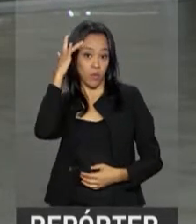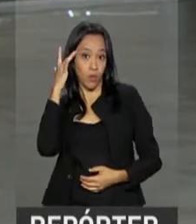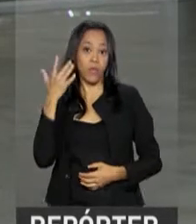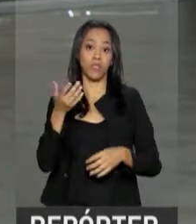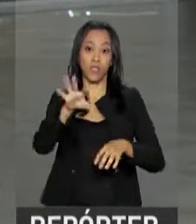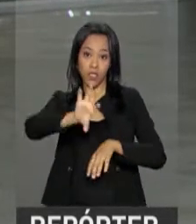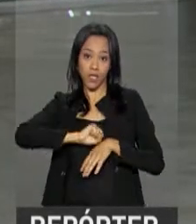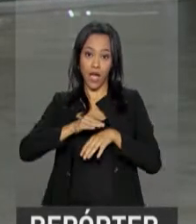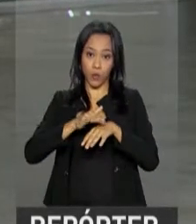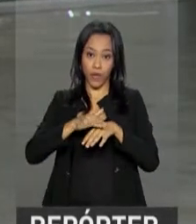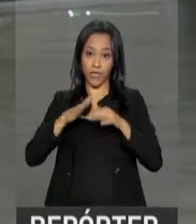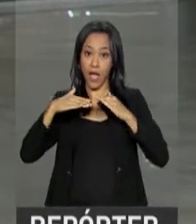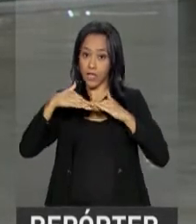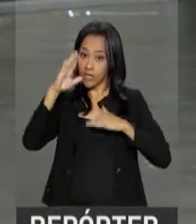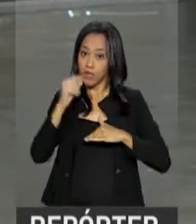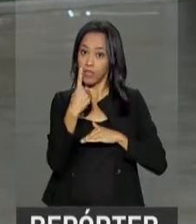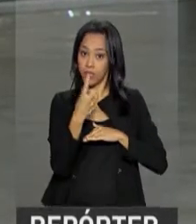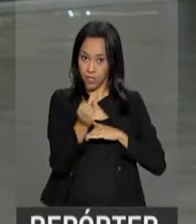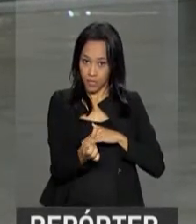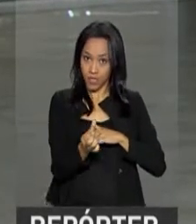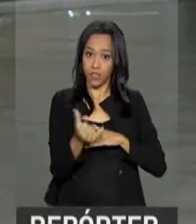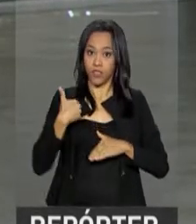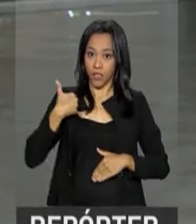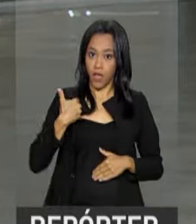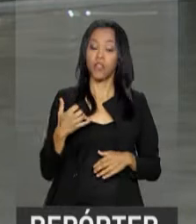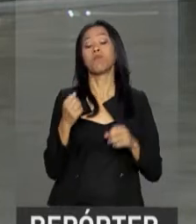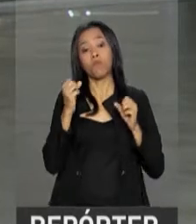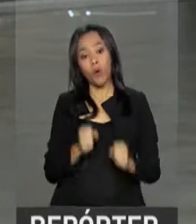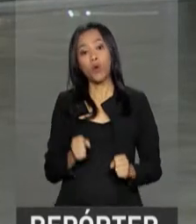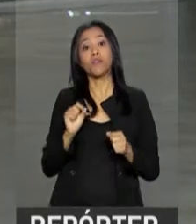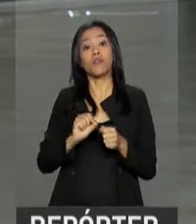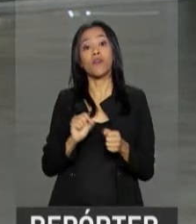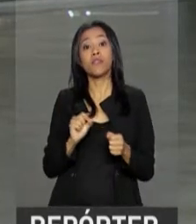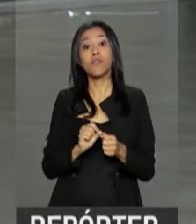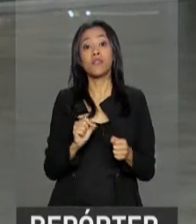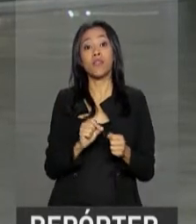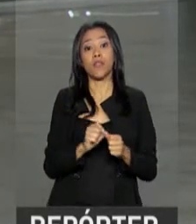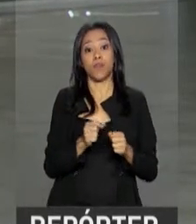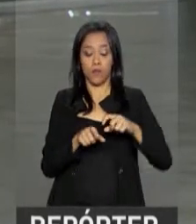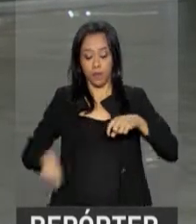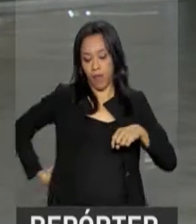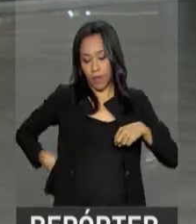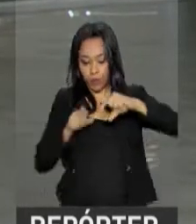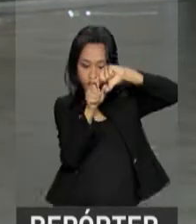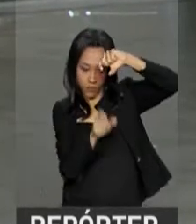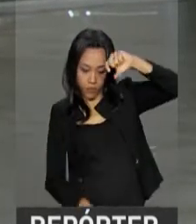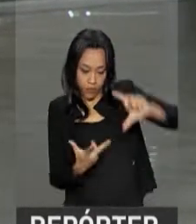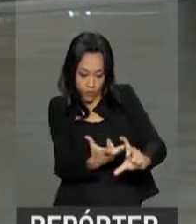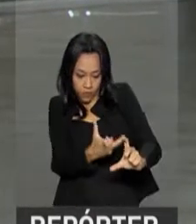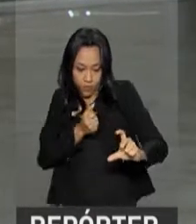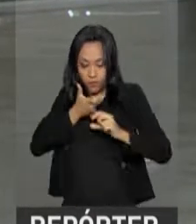doença acima de 16 anos vão poder fazer o transplante de medula óssea antigamente é